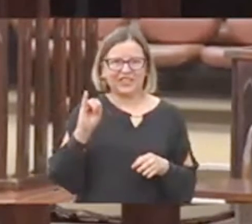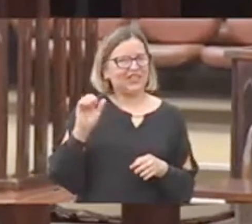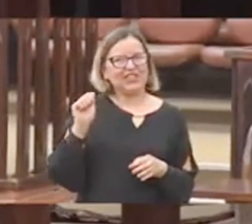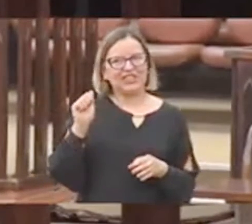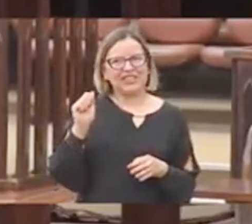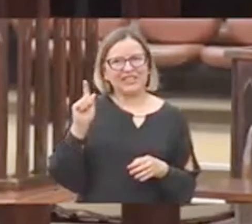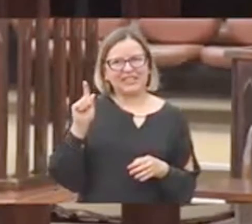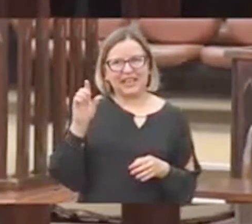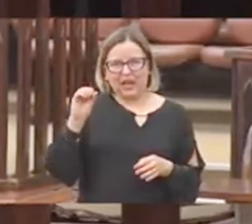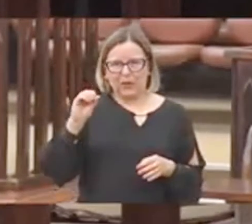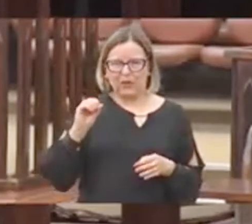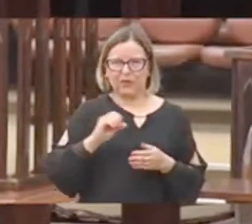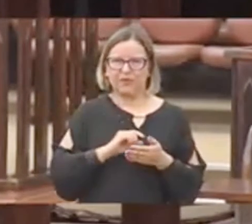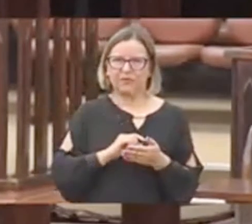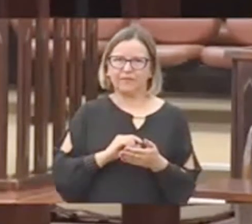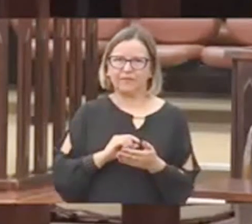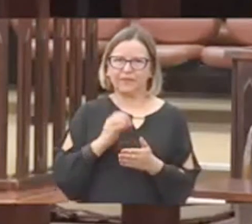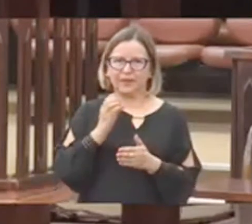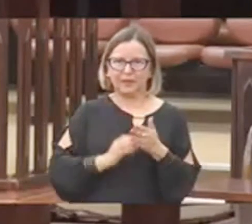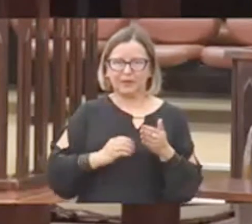14, diz assim: